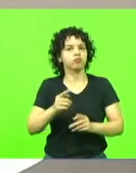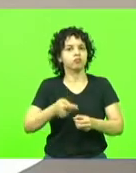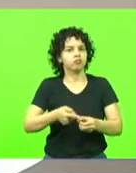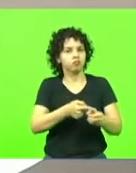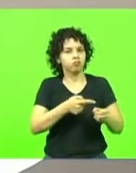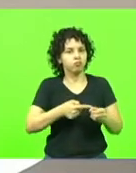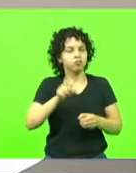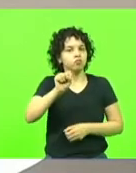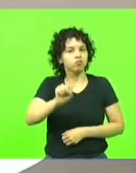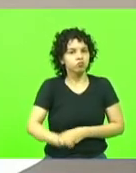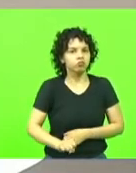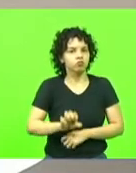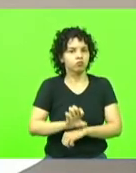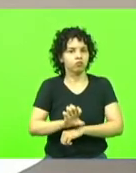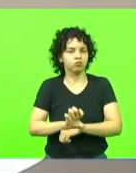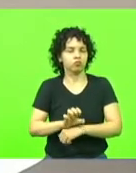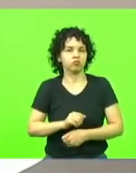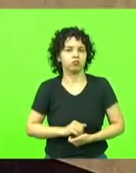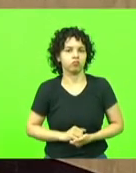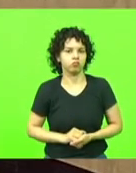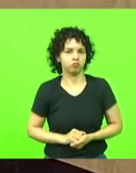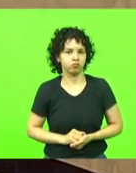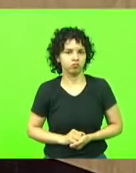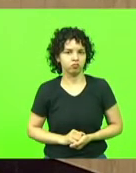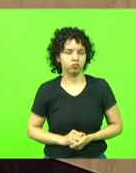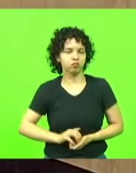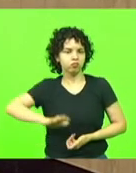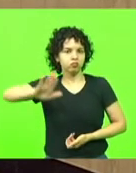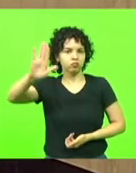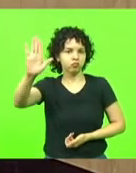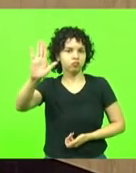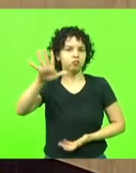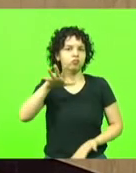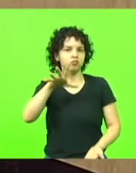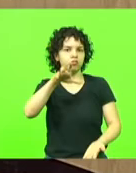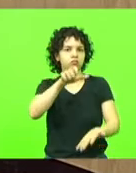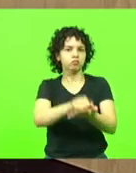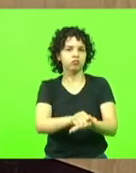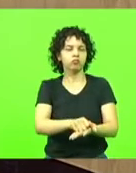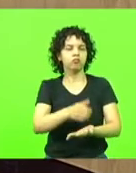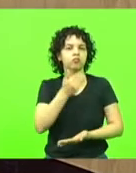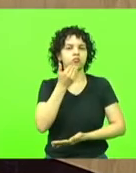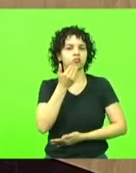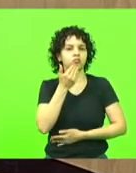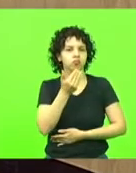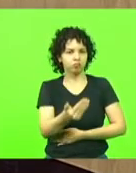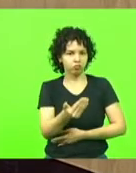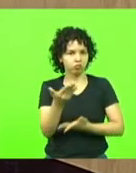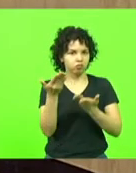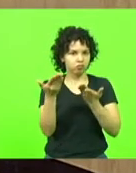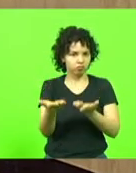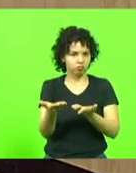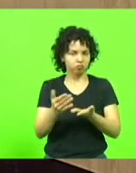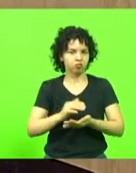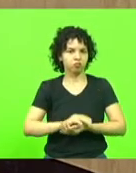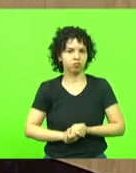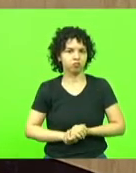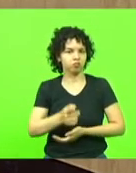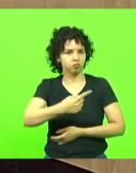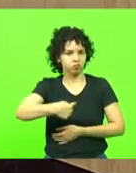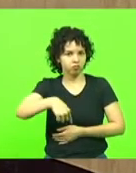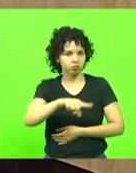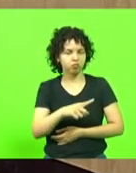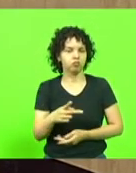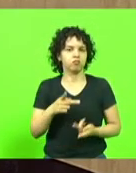Em discussão? Senhor presidente, só para fazer o registro acerca deste requerimento, nós que temos